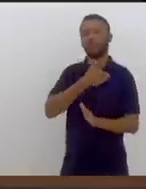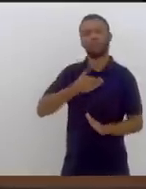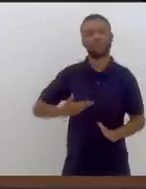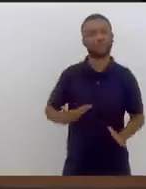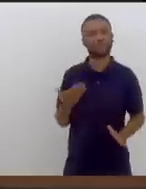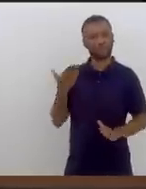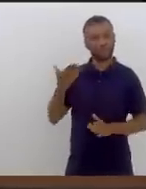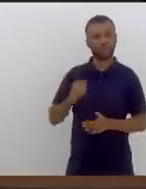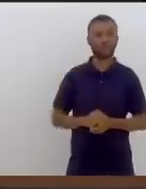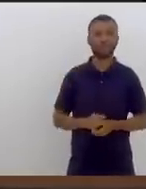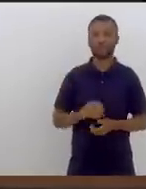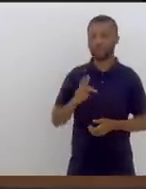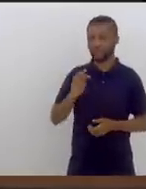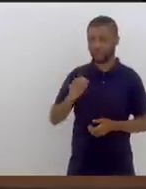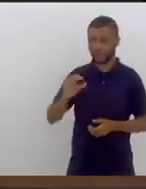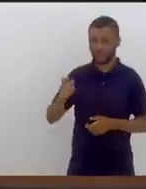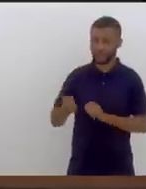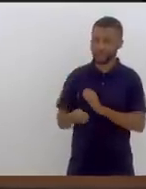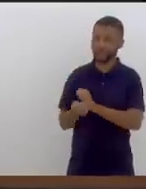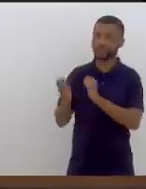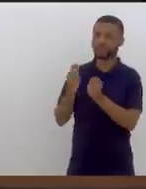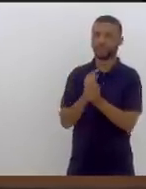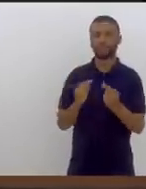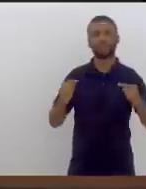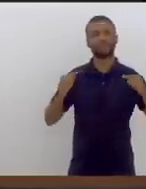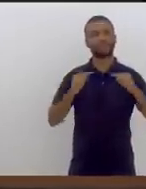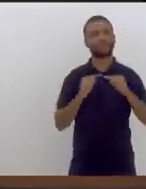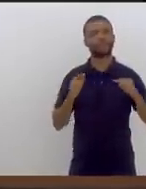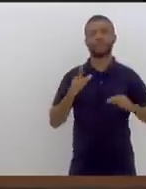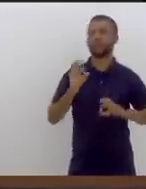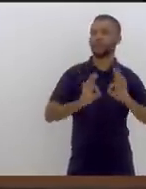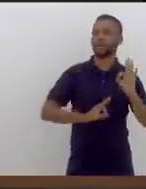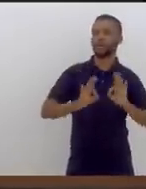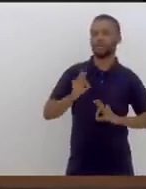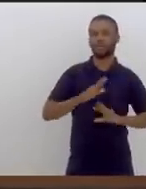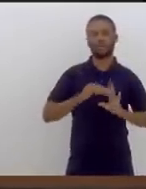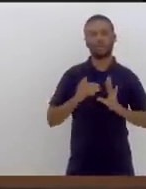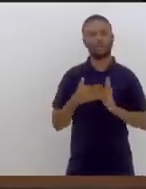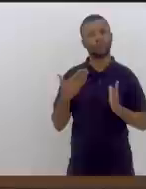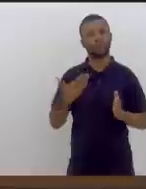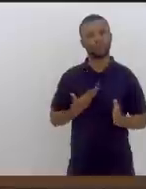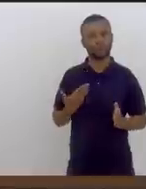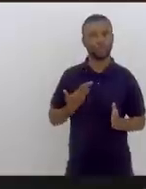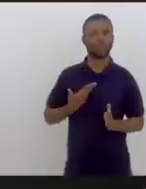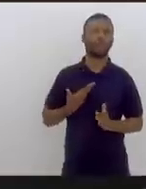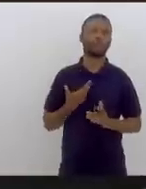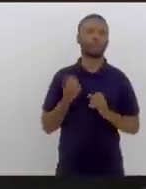para que esse cara que seja feito para que todos os colegas possam